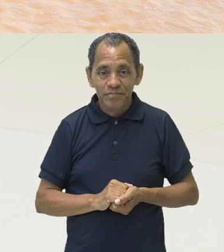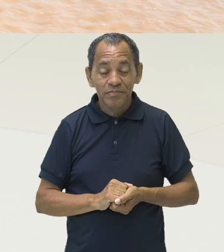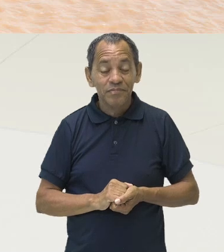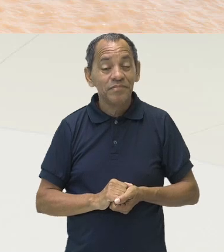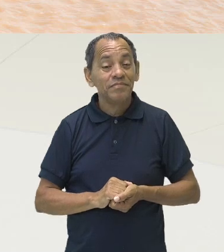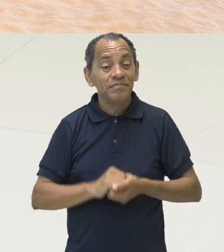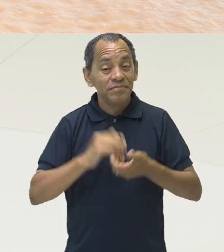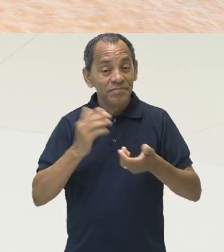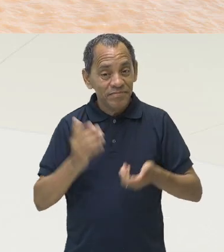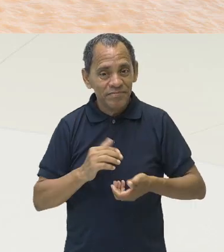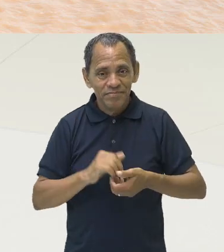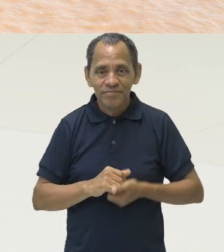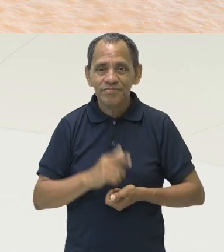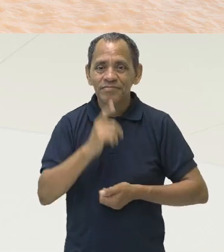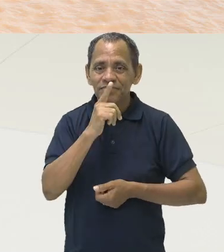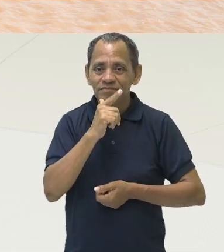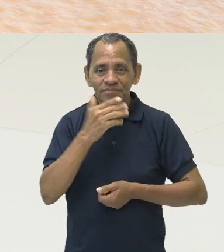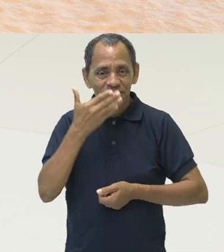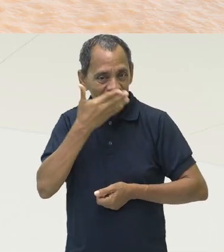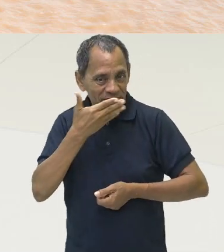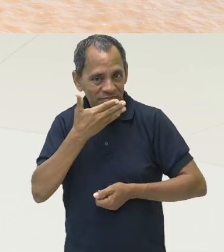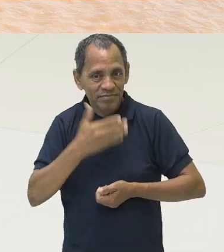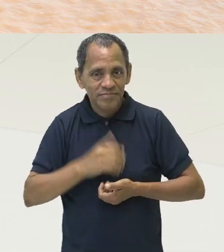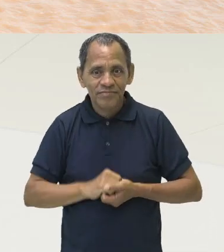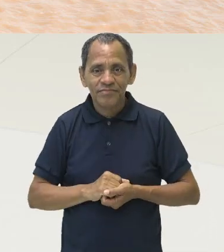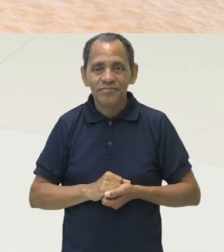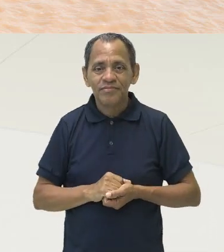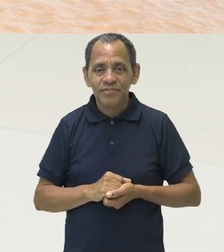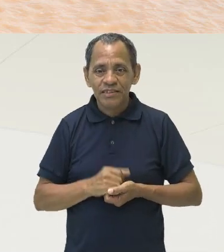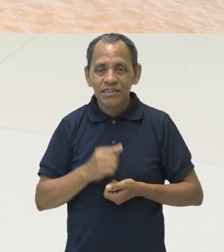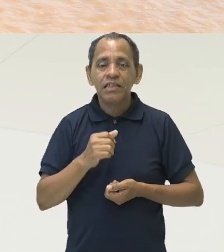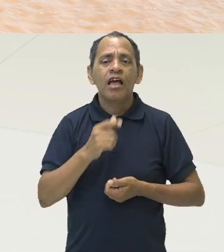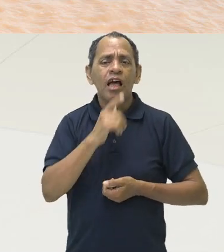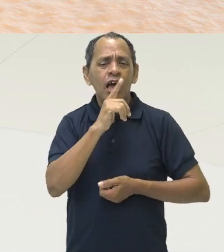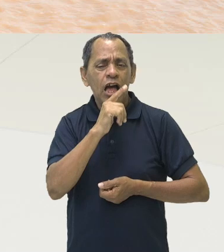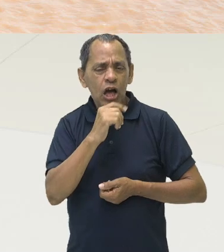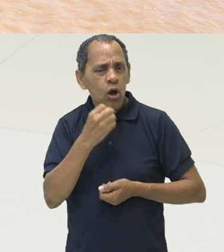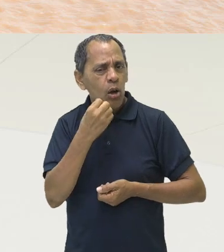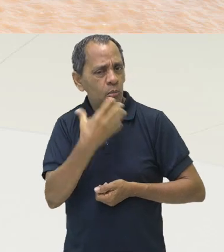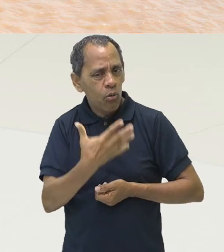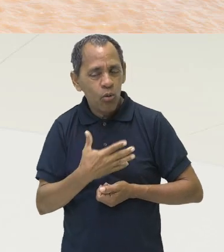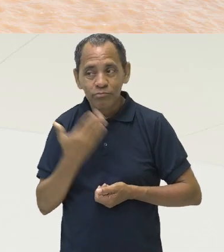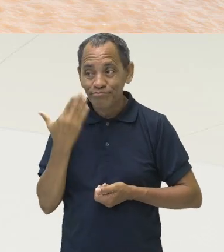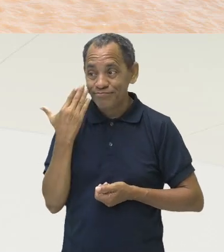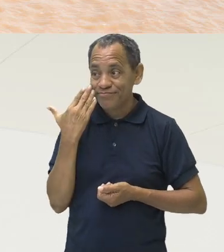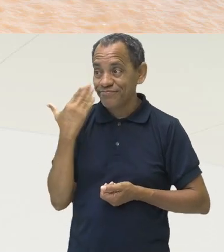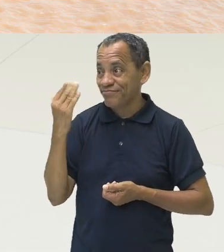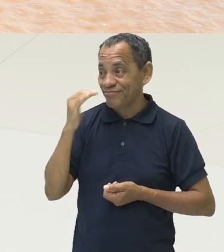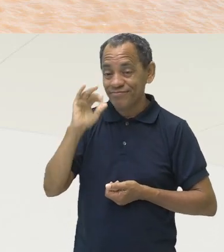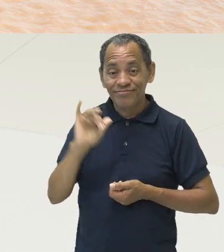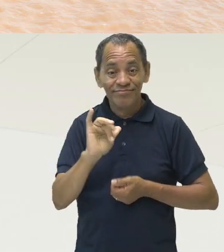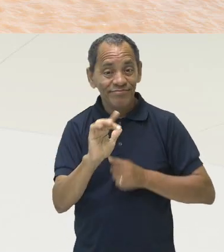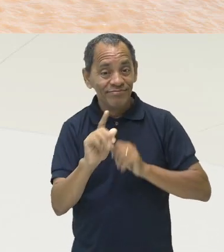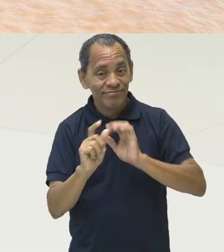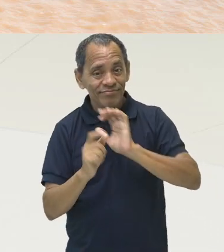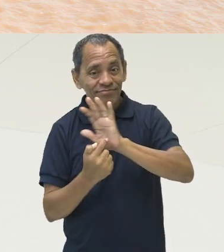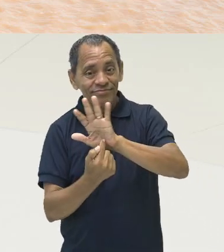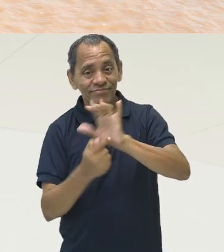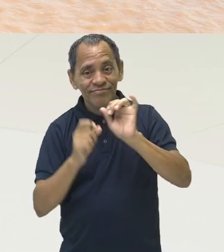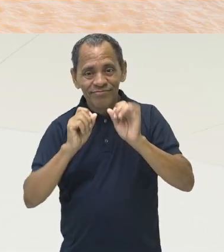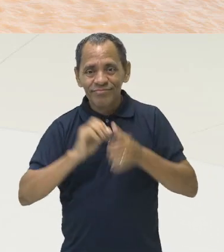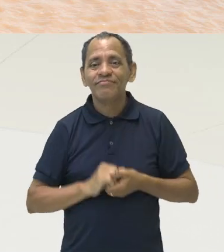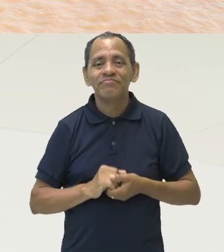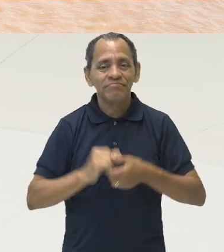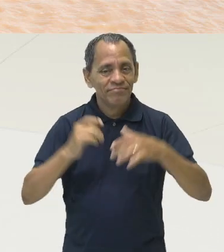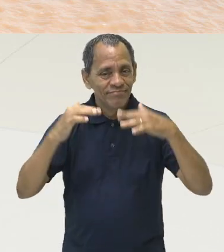Falando em água doce, nós estamos aqui nesse encontro das águas, né? Todo mundo já deve ter